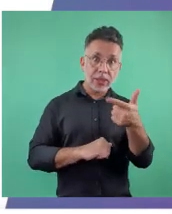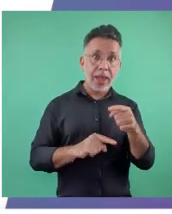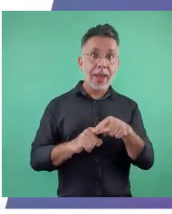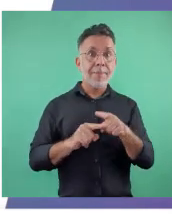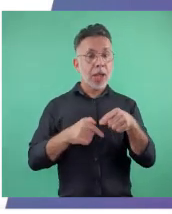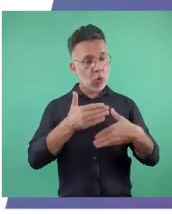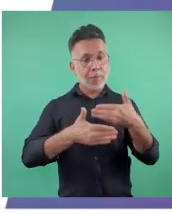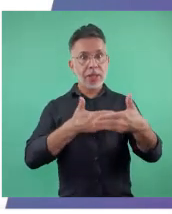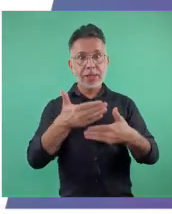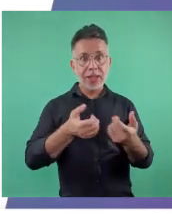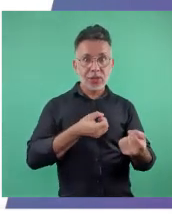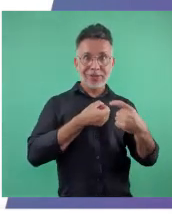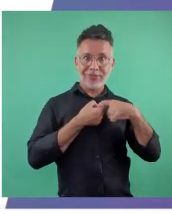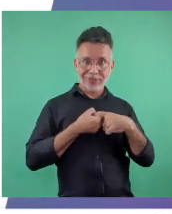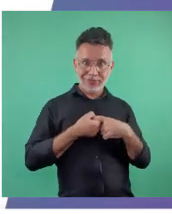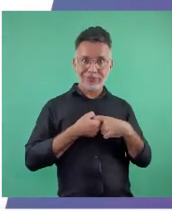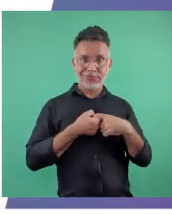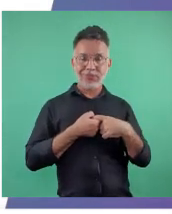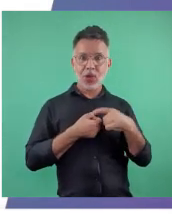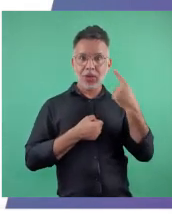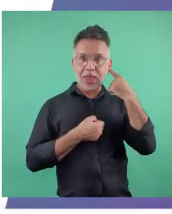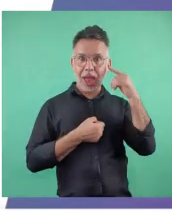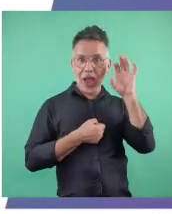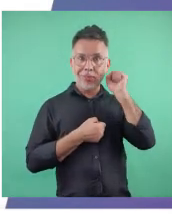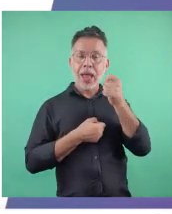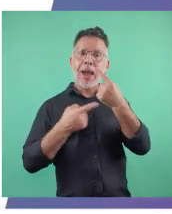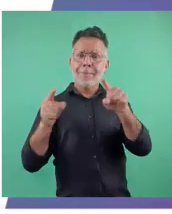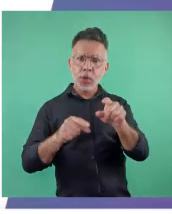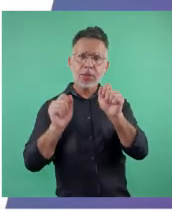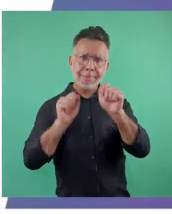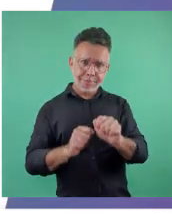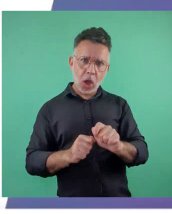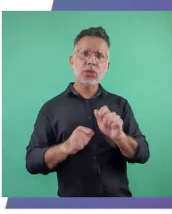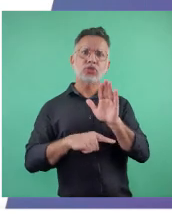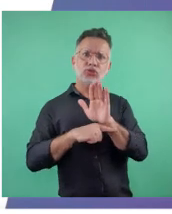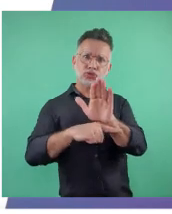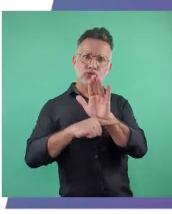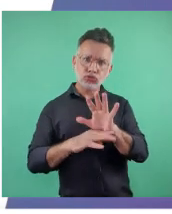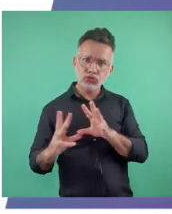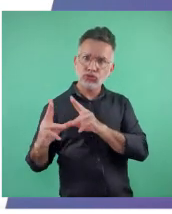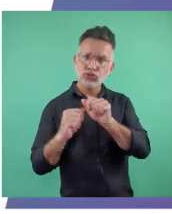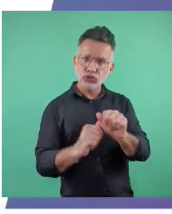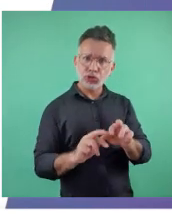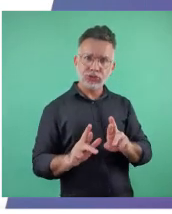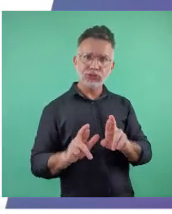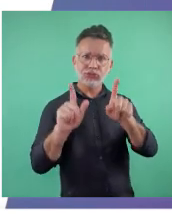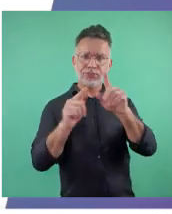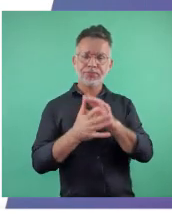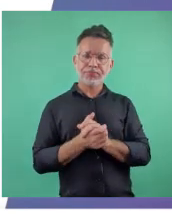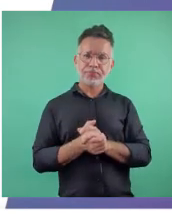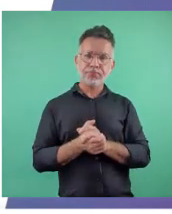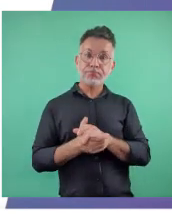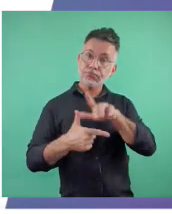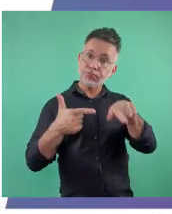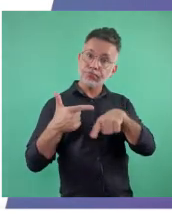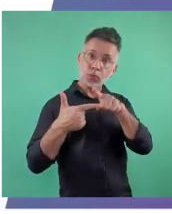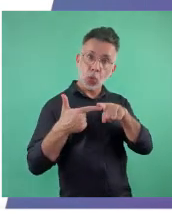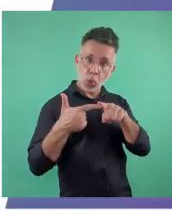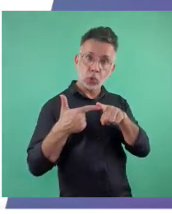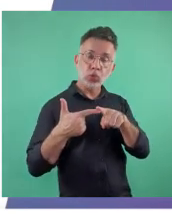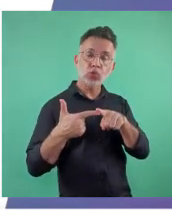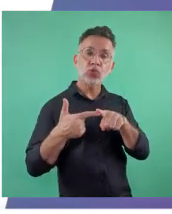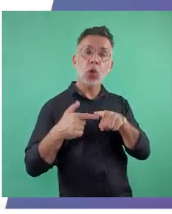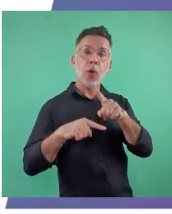em muitas outras coisas, mas num processo de reabilitação auditiva, a música realmente pode fazer toda